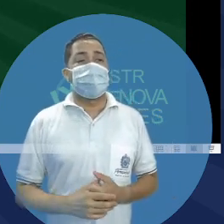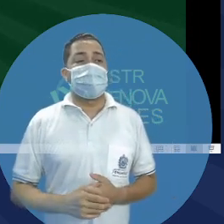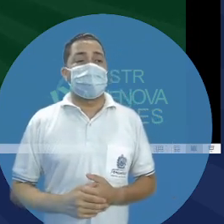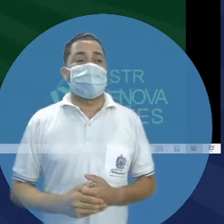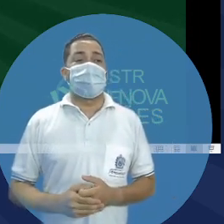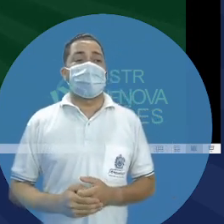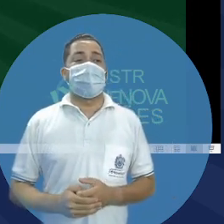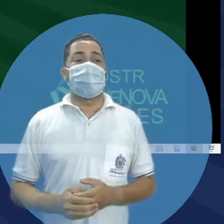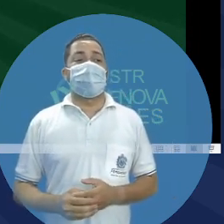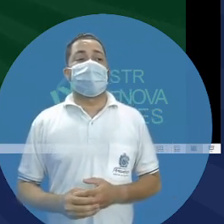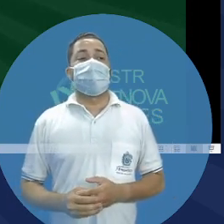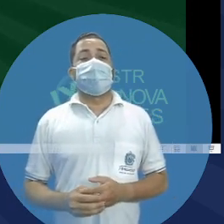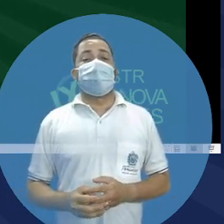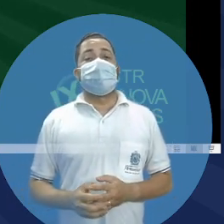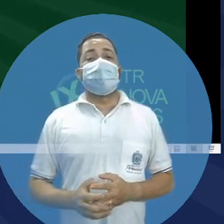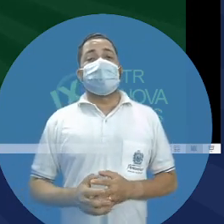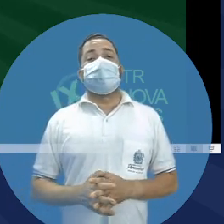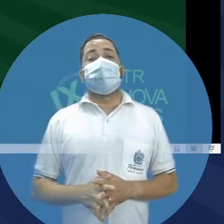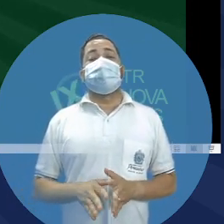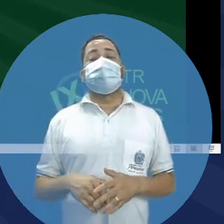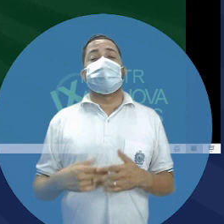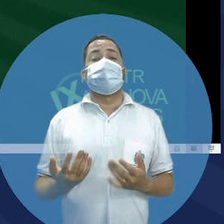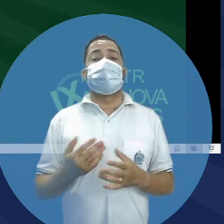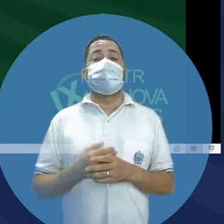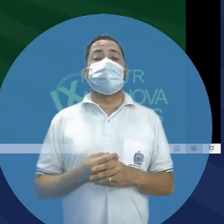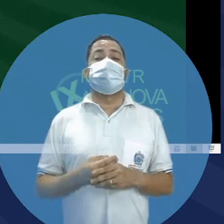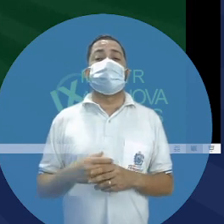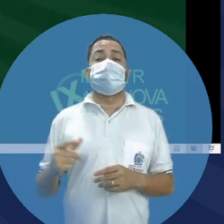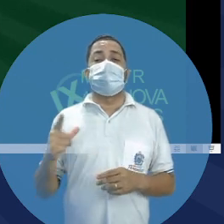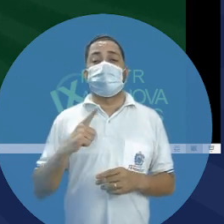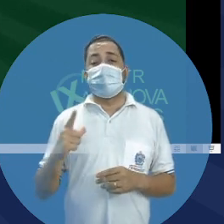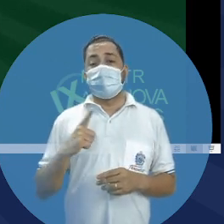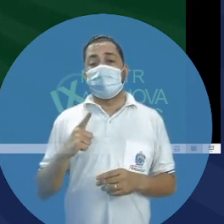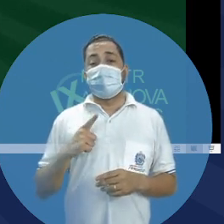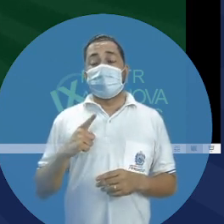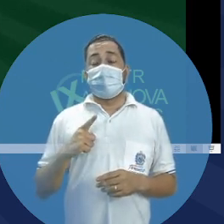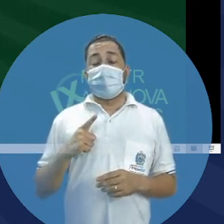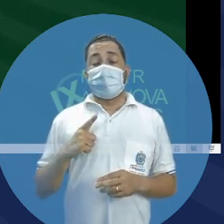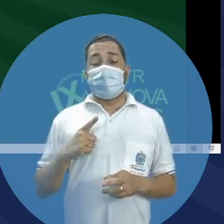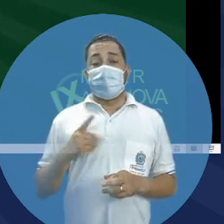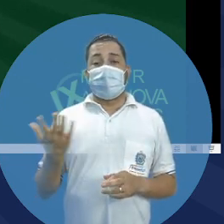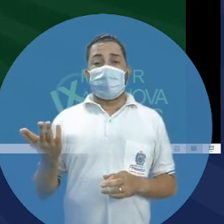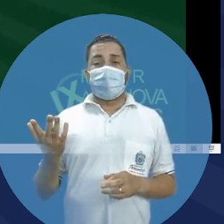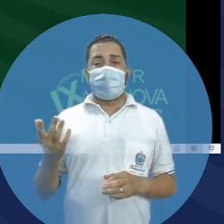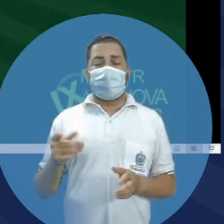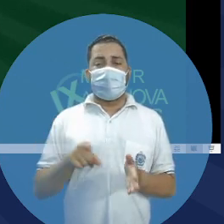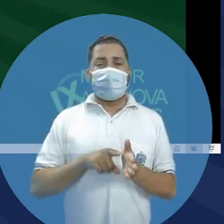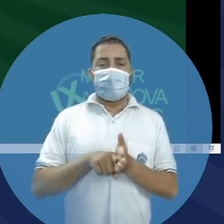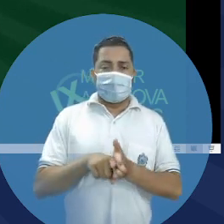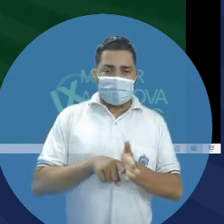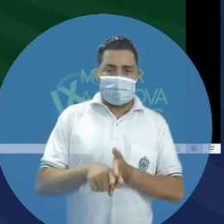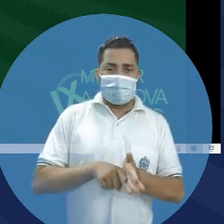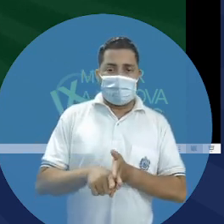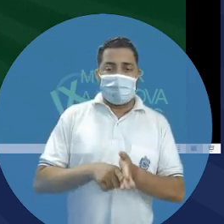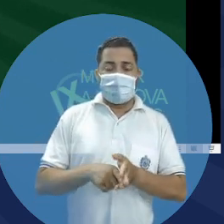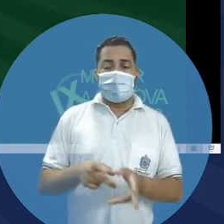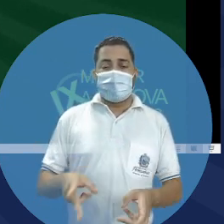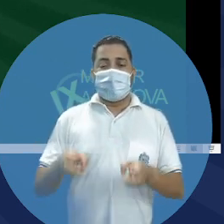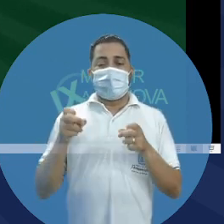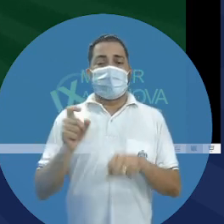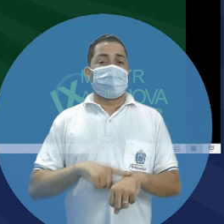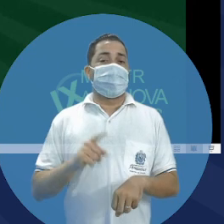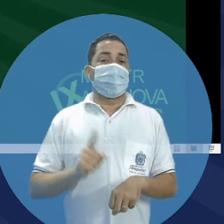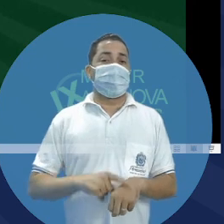E um dos resultados e evidências que foram observando durante esse tempo foi que os meninos